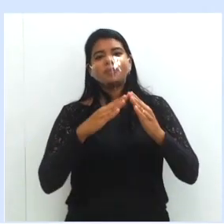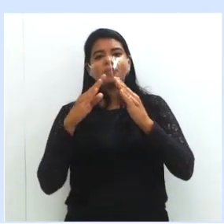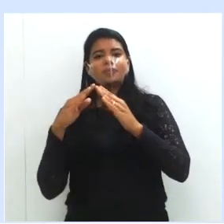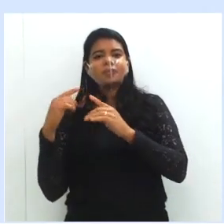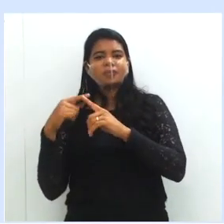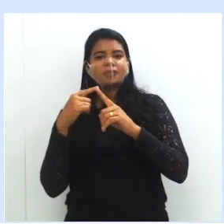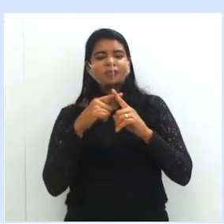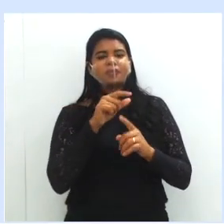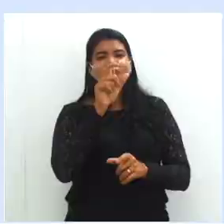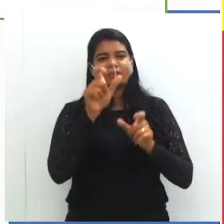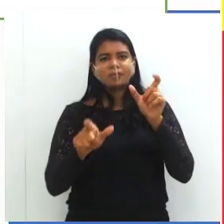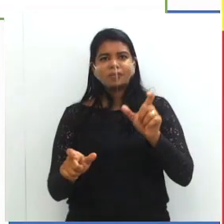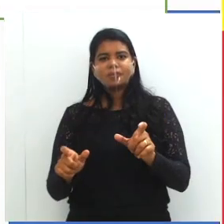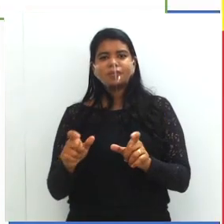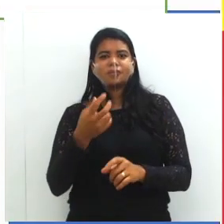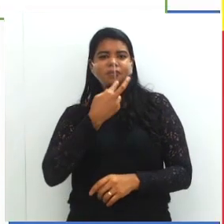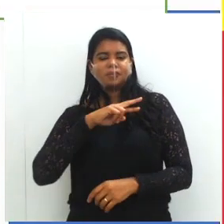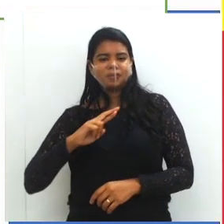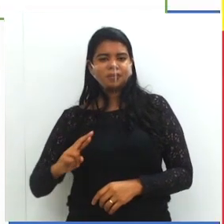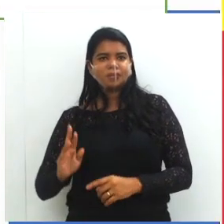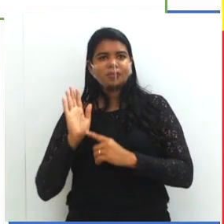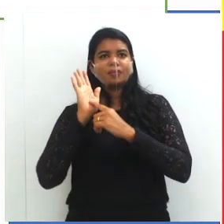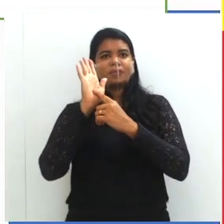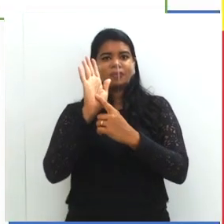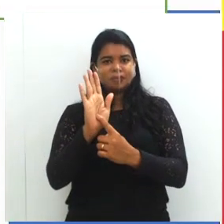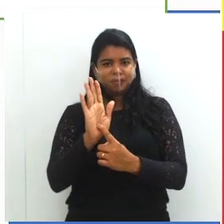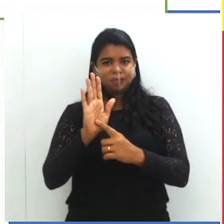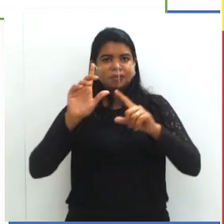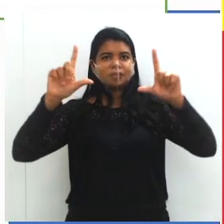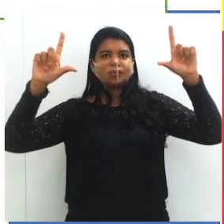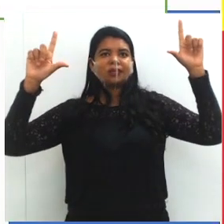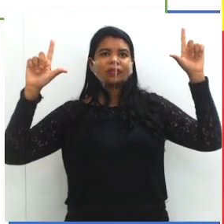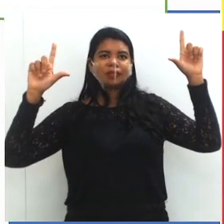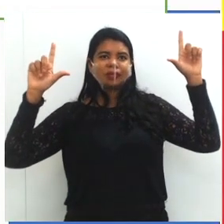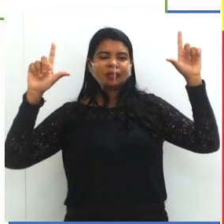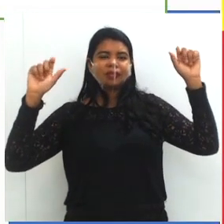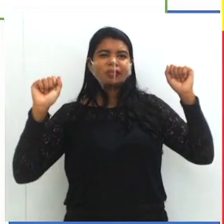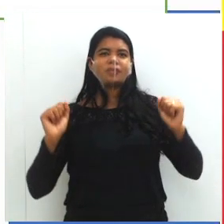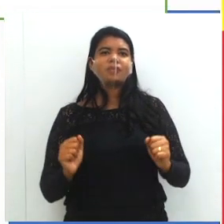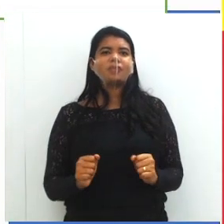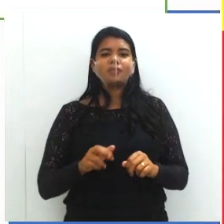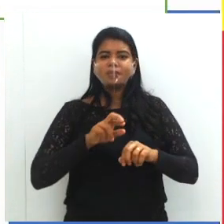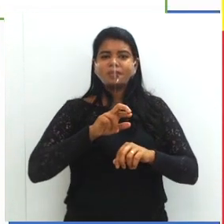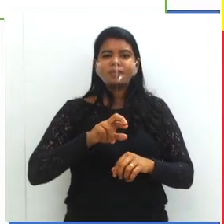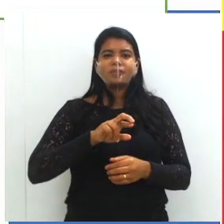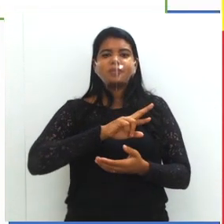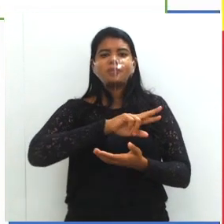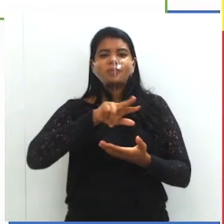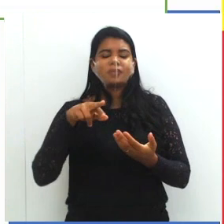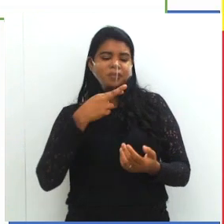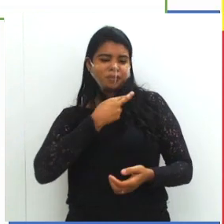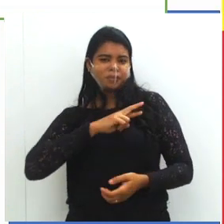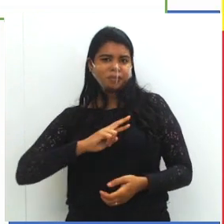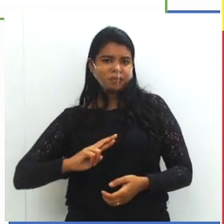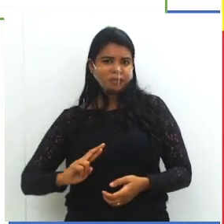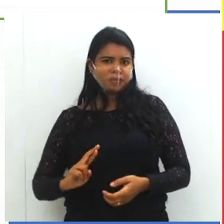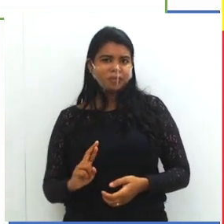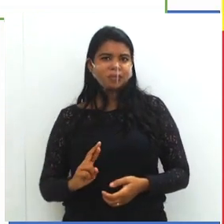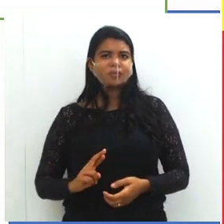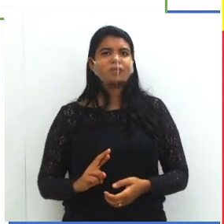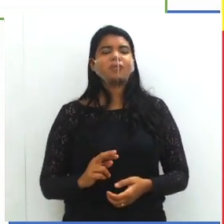Olha aí na tela, mais uma vez, a foto de um ecumenismo. Membros de várias tradições